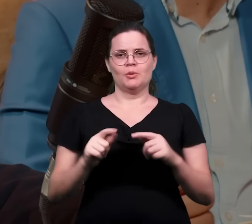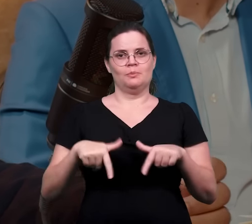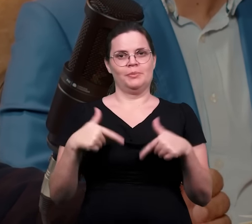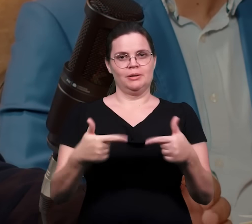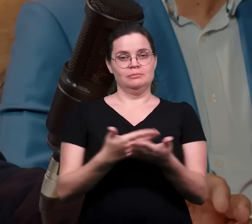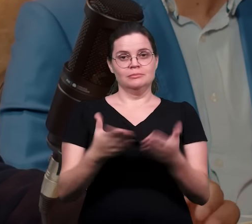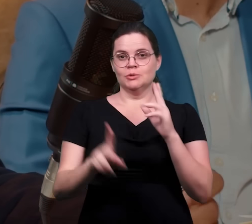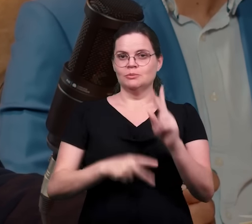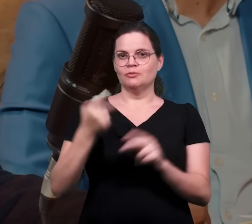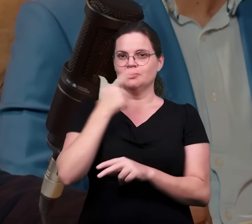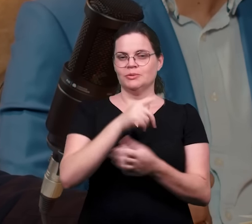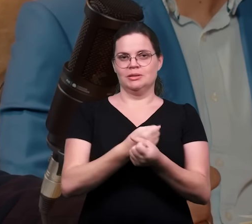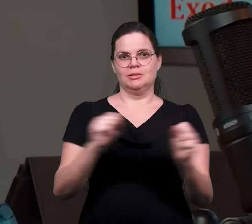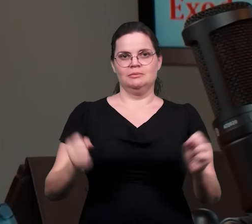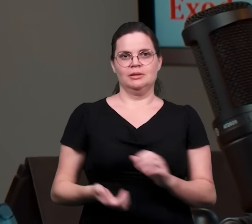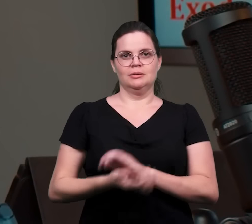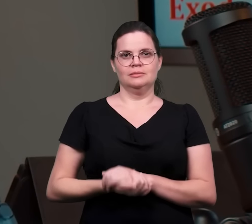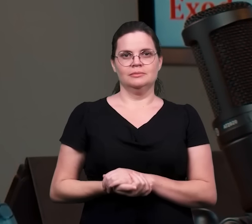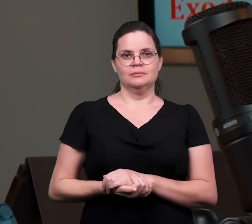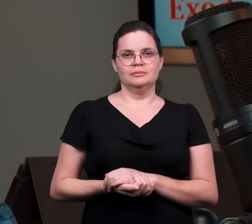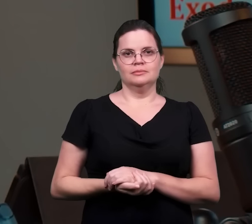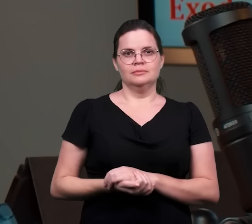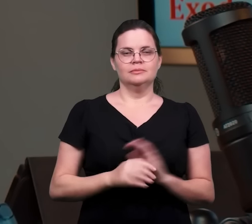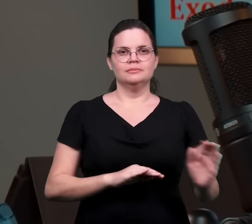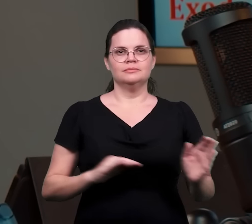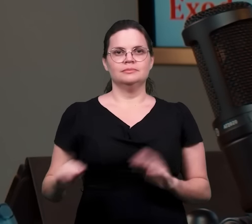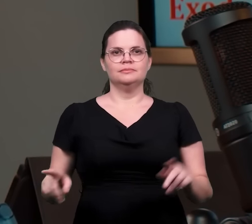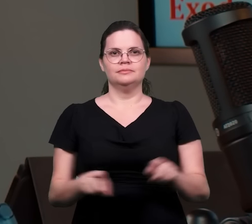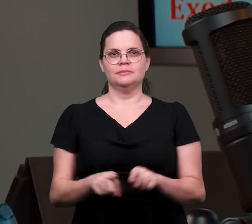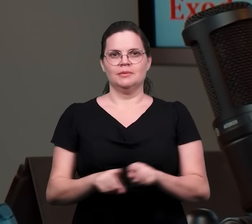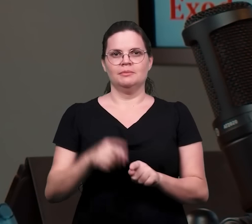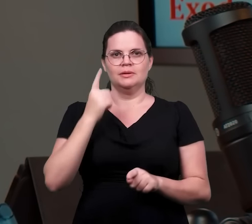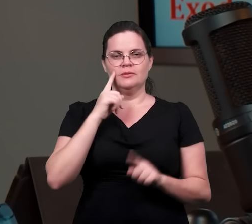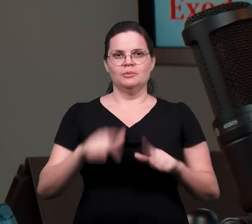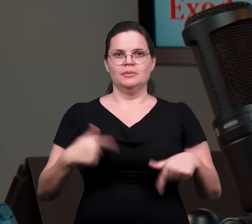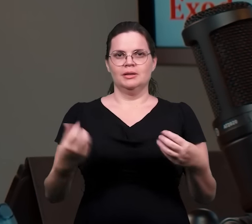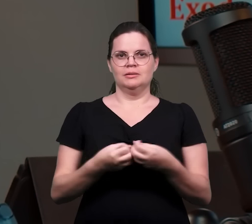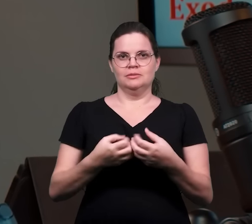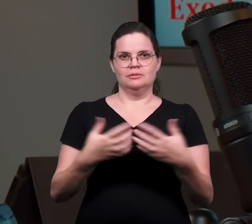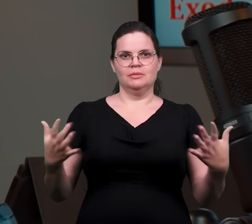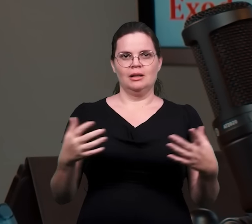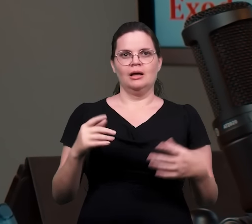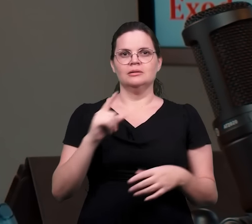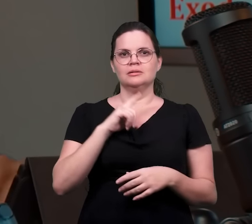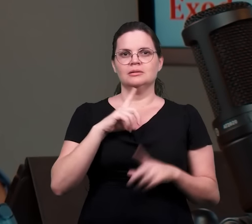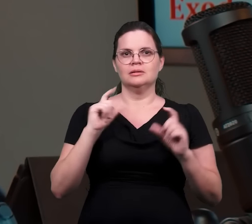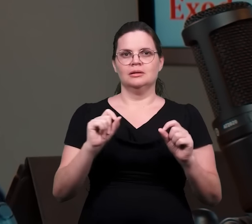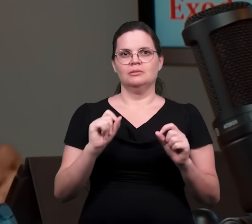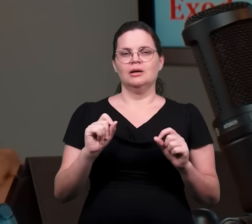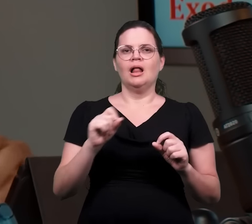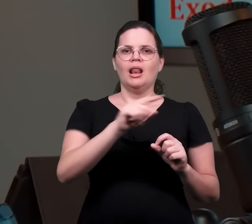ali alcançasse a libertação. E os sinais e maravilhas, eles tinham o seu propósito, o seu objetivo. No Egito